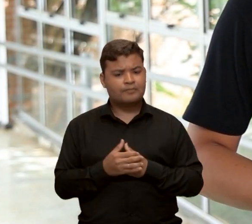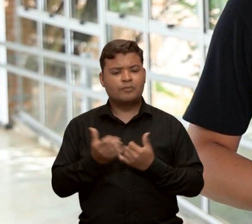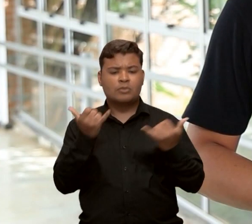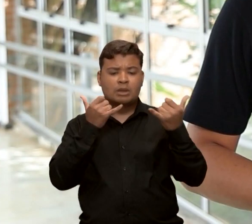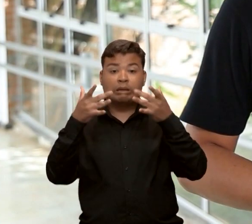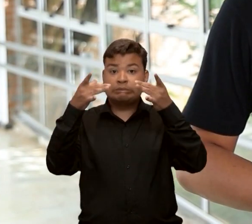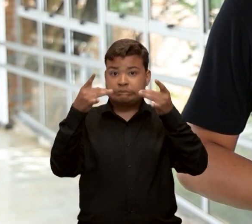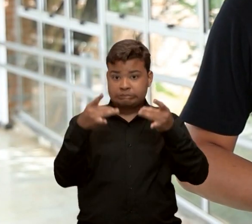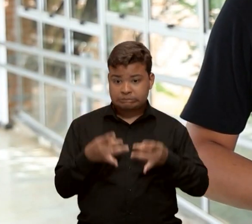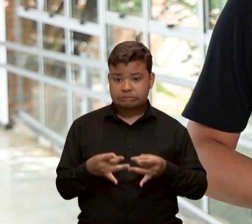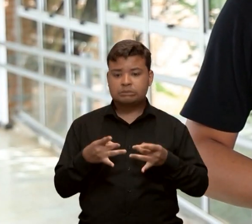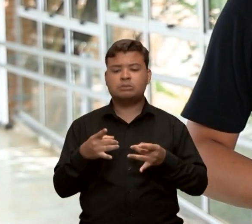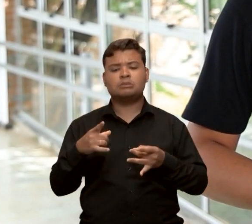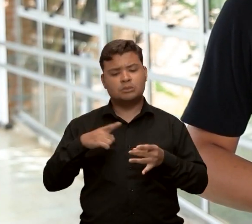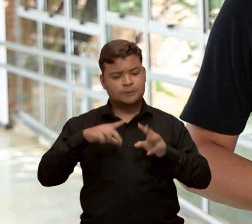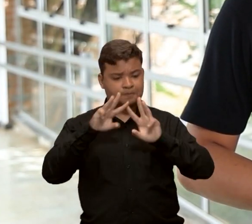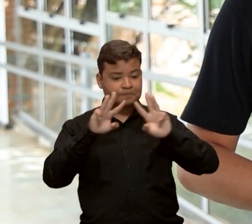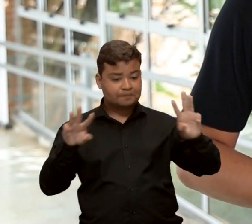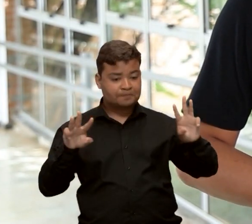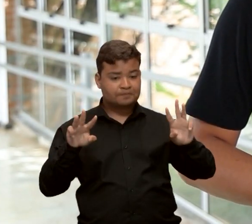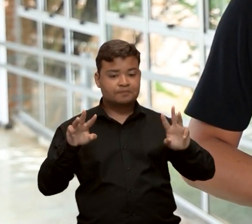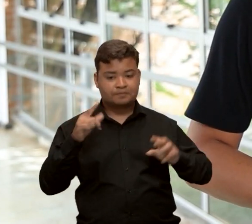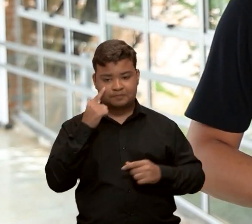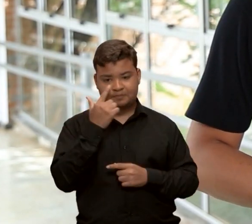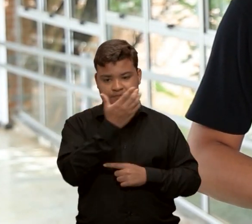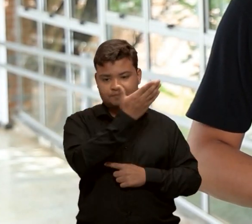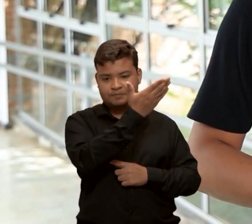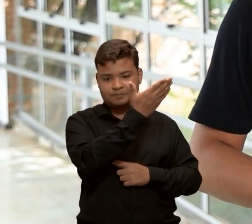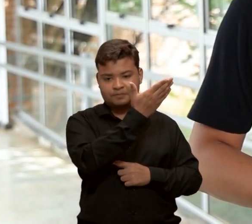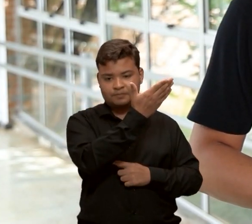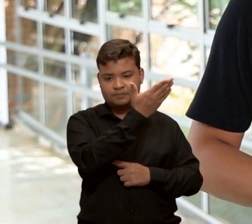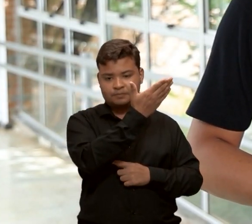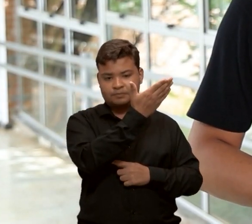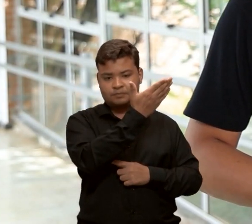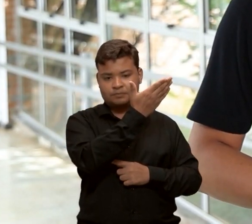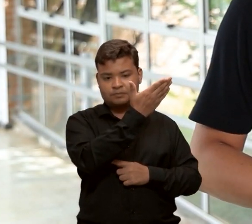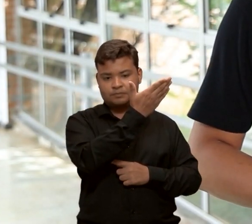detalhes do edital, basta acessar o site